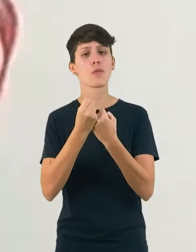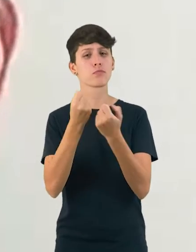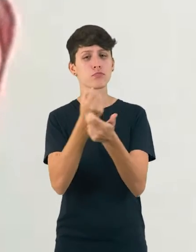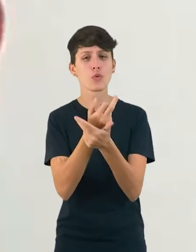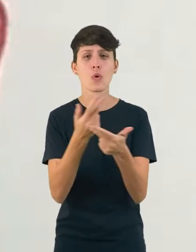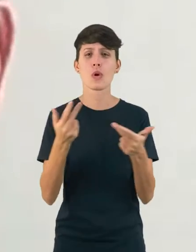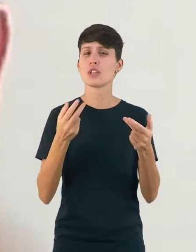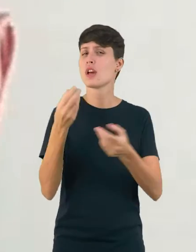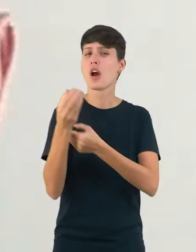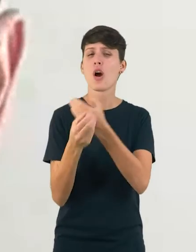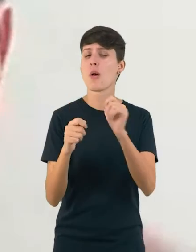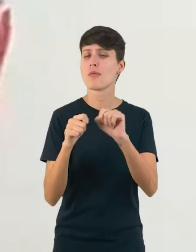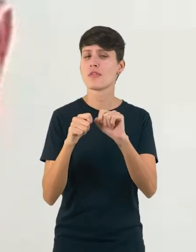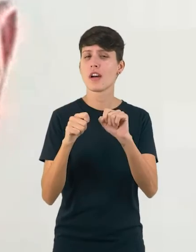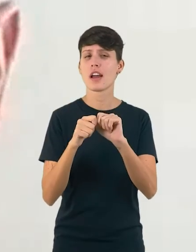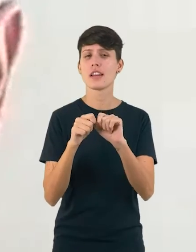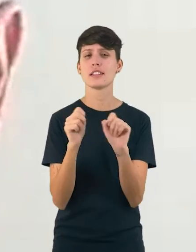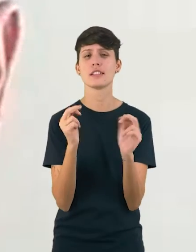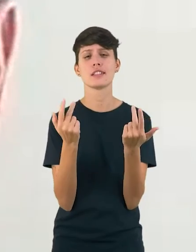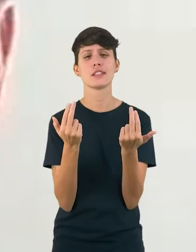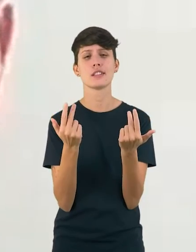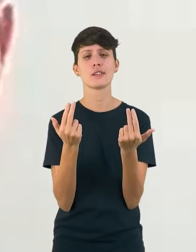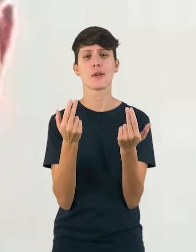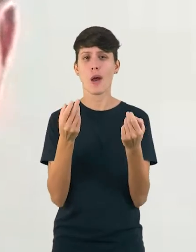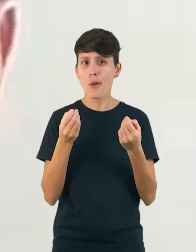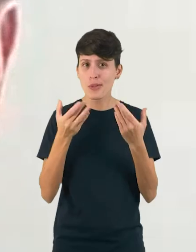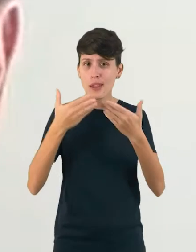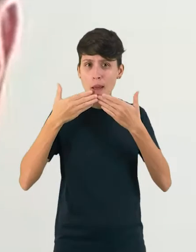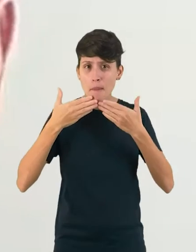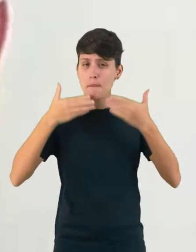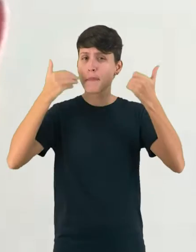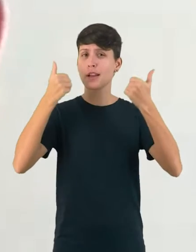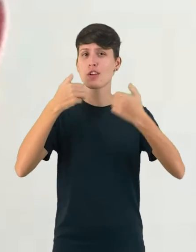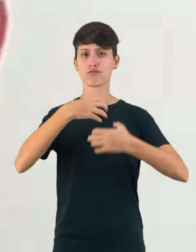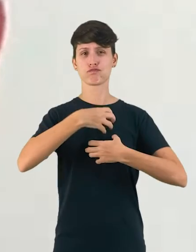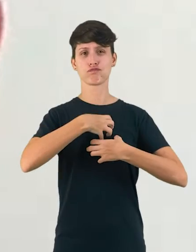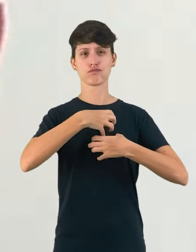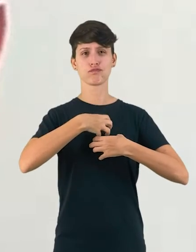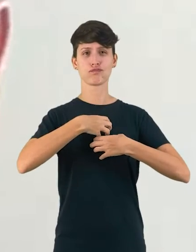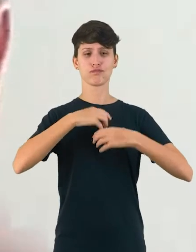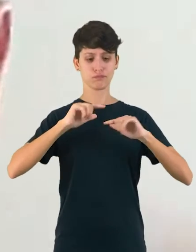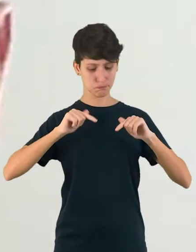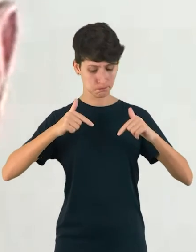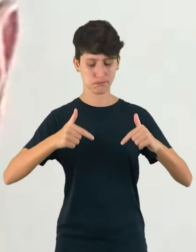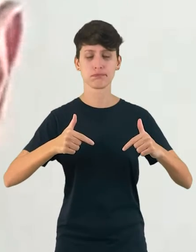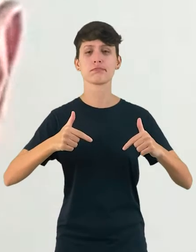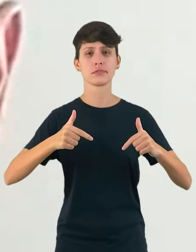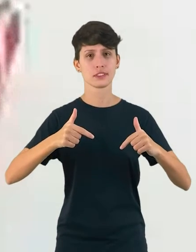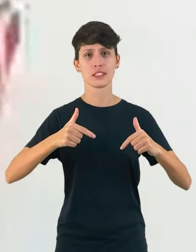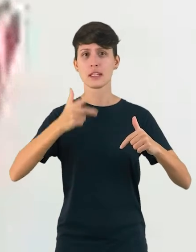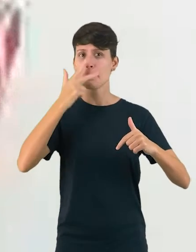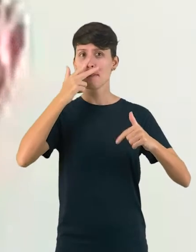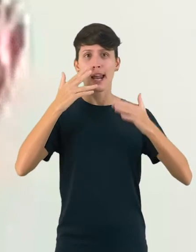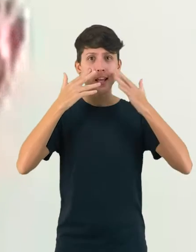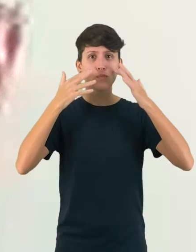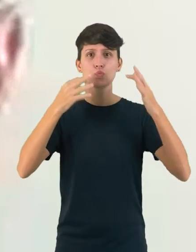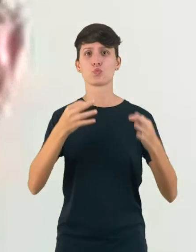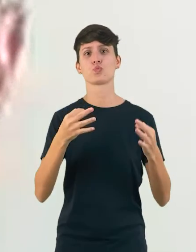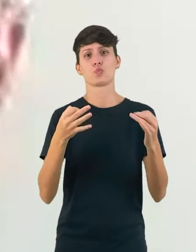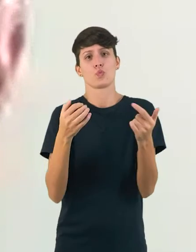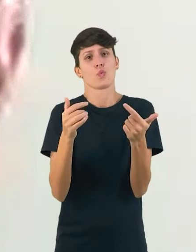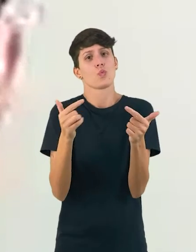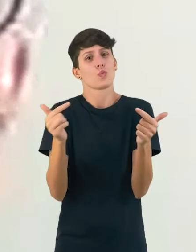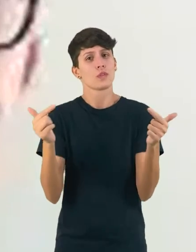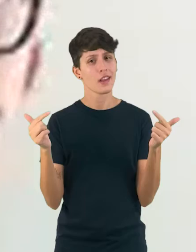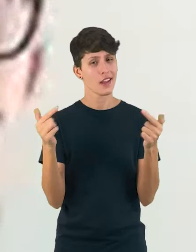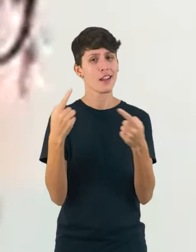no momento do apoio, do suporte, que seriam condições para um melhor enfrentamento da